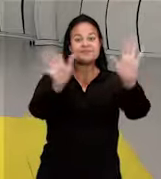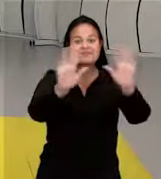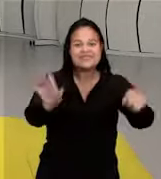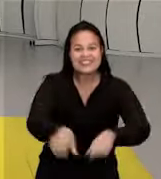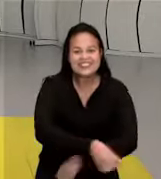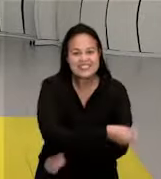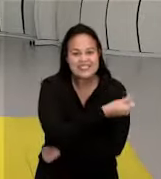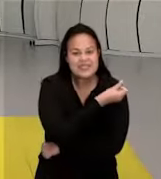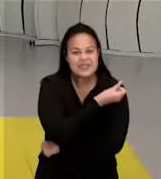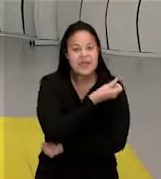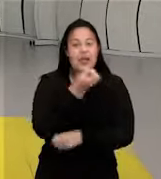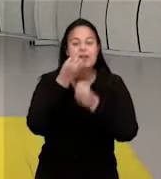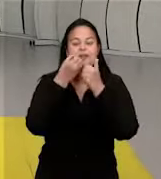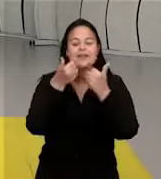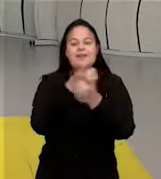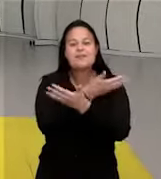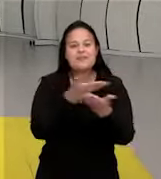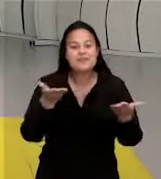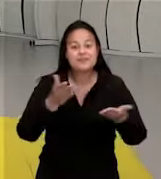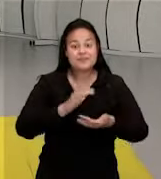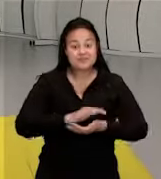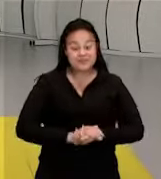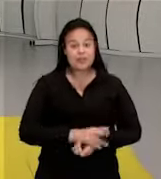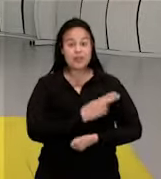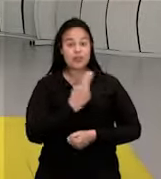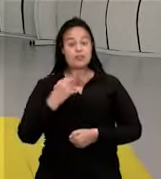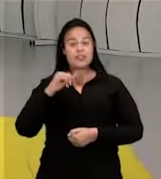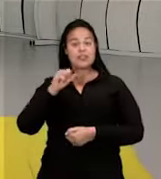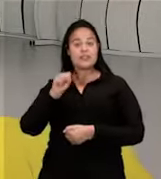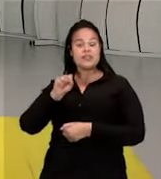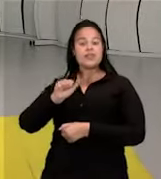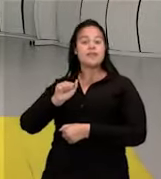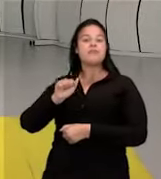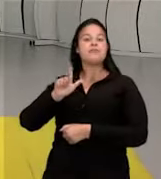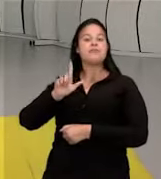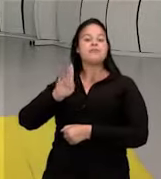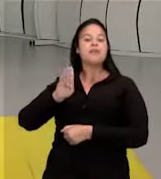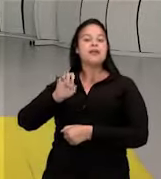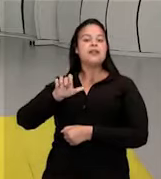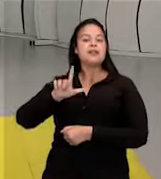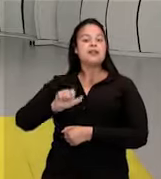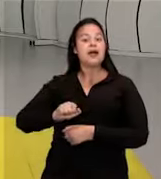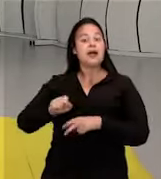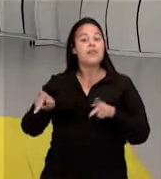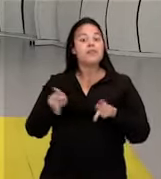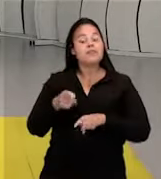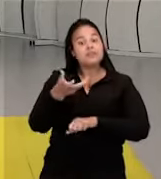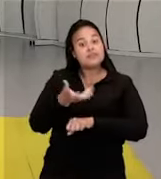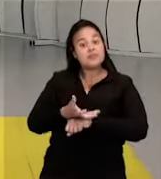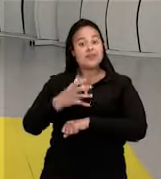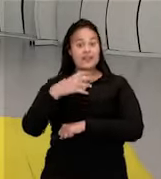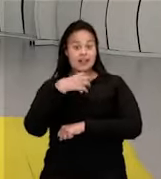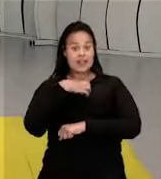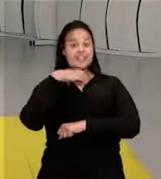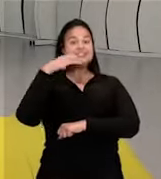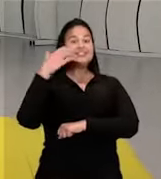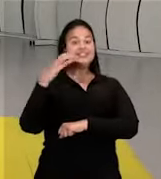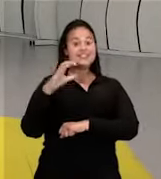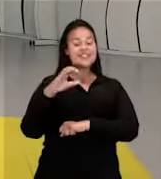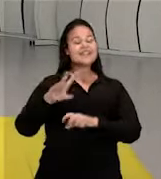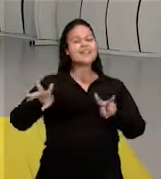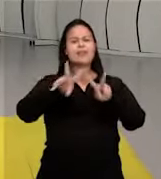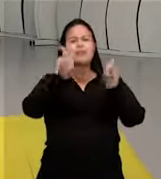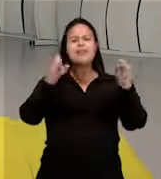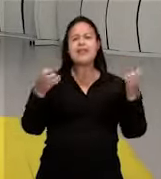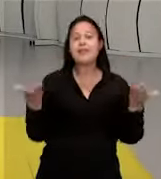sexto ano! Tudo bem com vocês? Meu nome é Isabela Moreira e eu sou a sua professora de ciências. E o tema da nossa aula